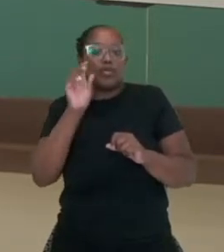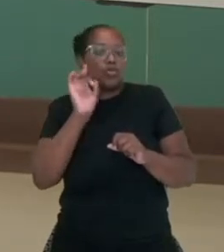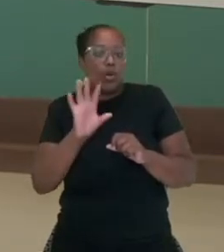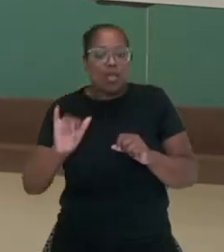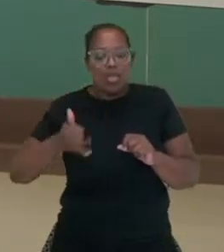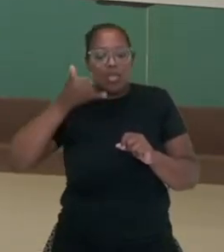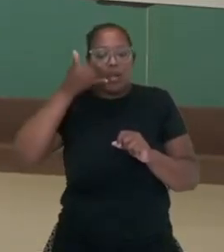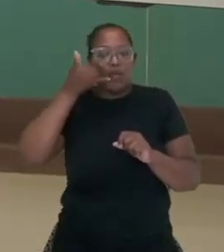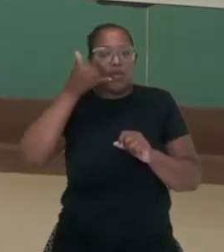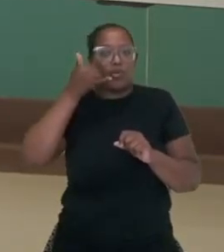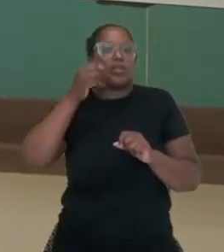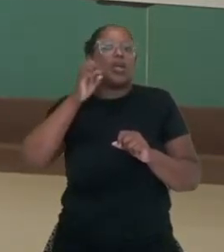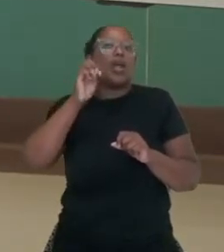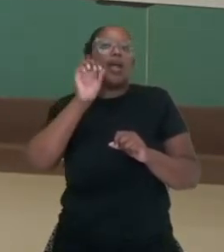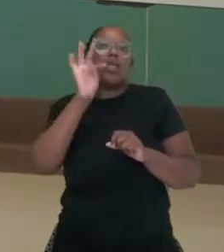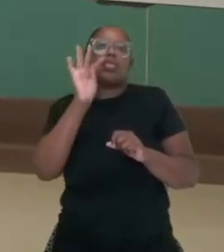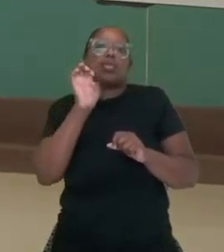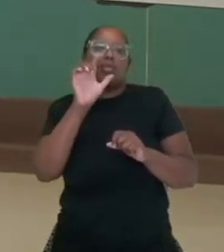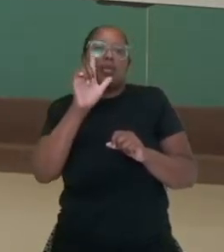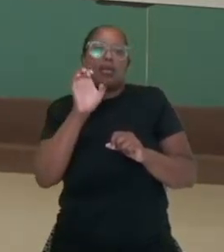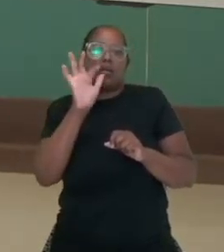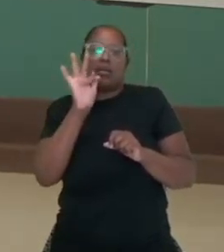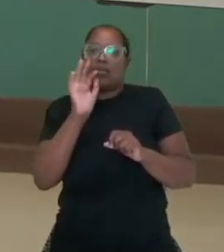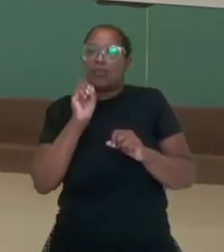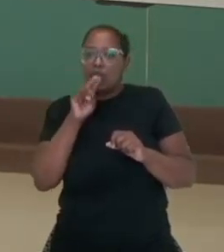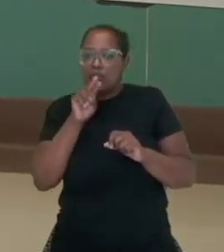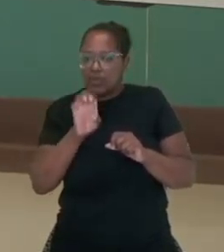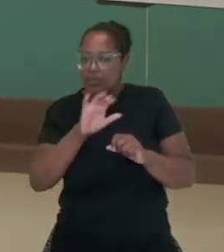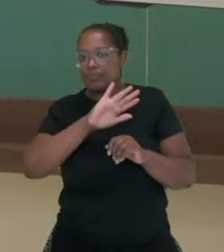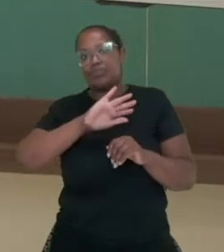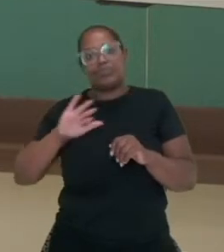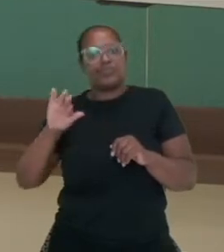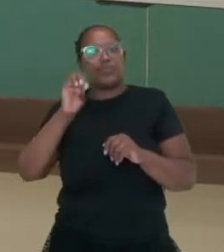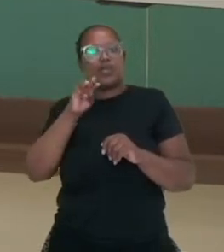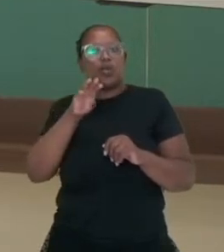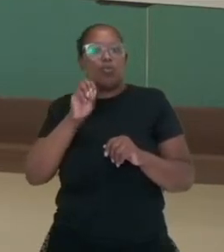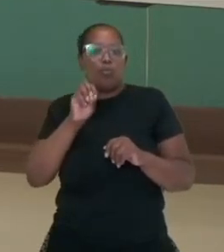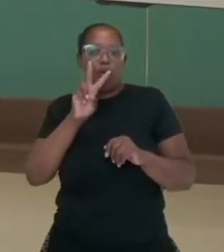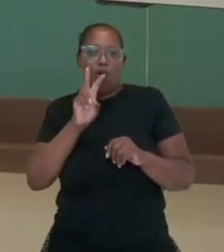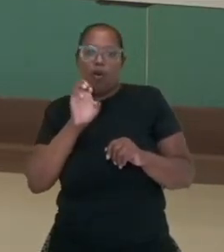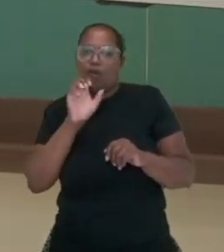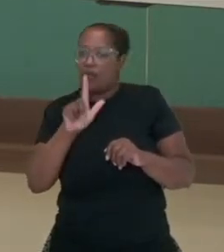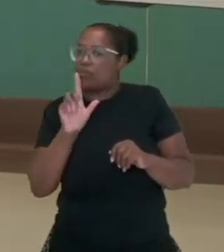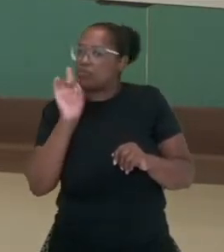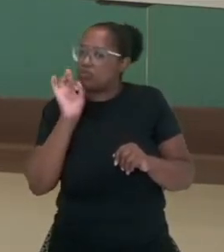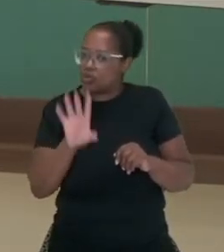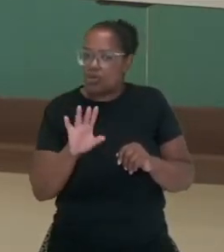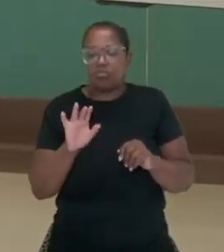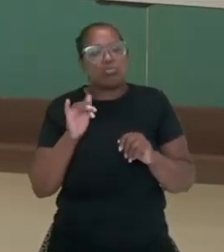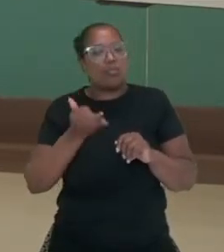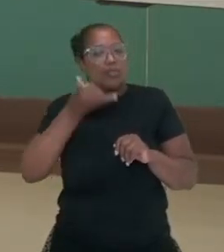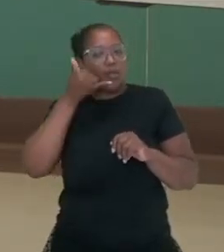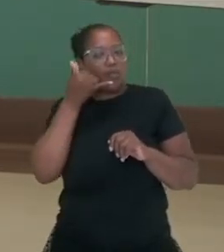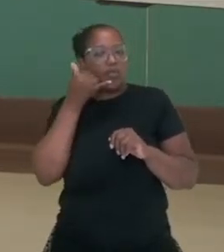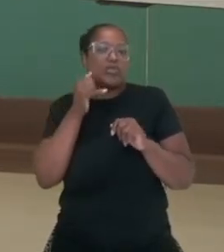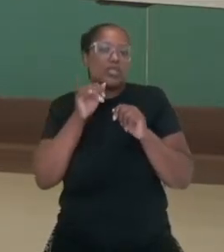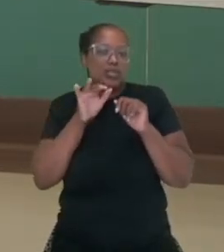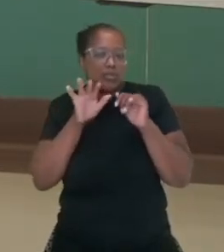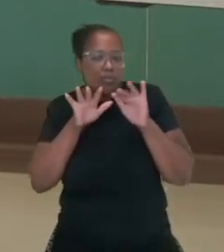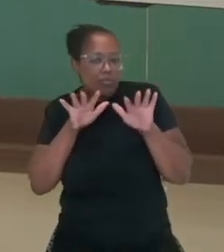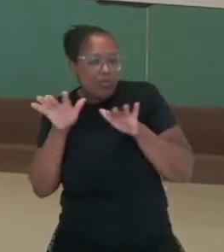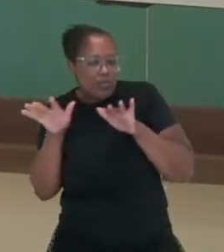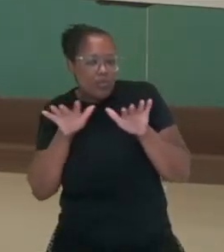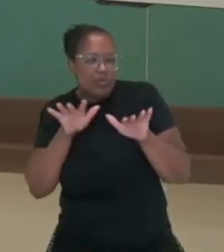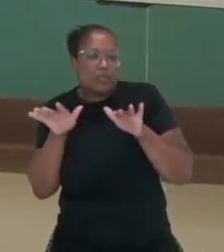A rede aonde ele se liga que está estruturada num sistema celular, aquelas células